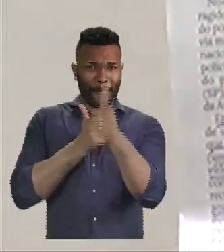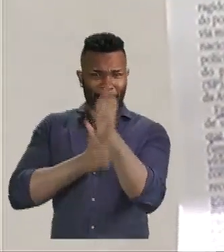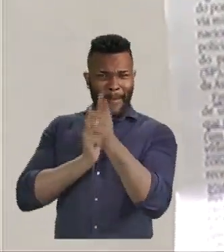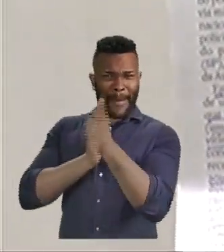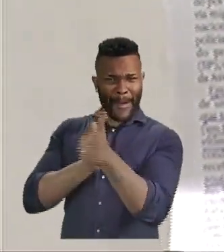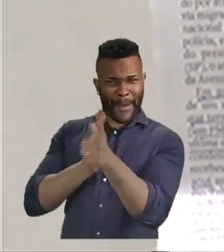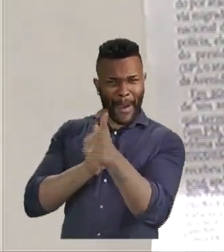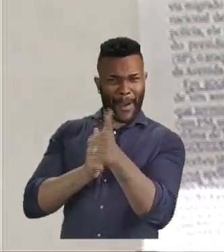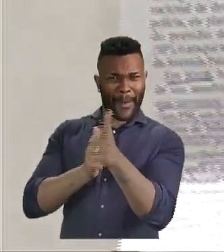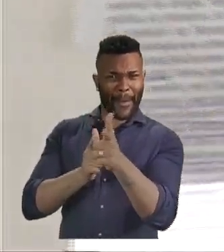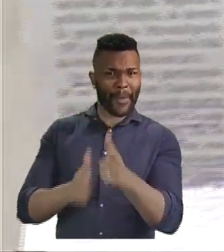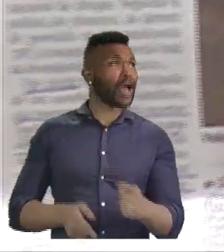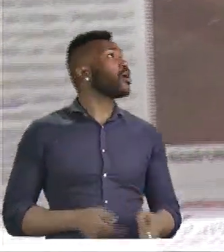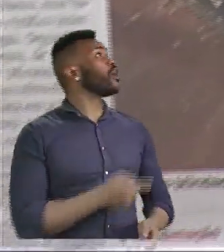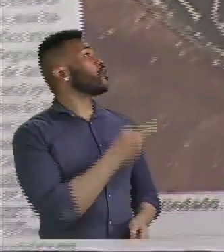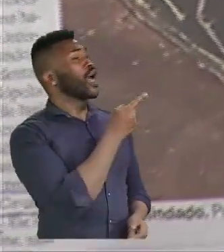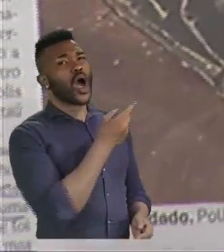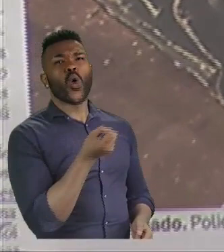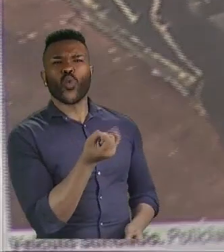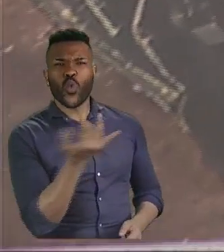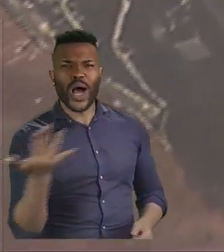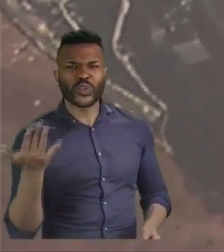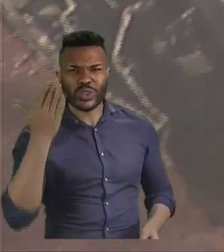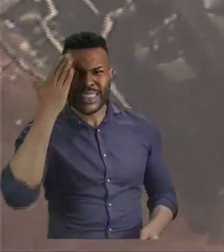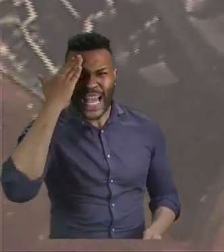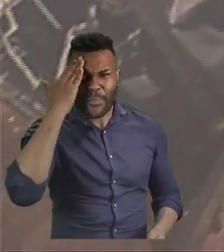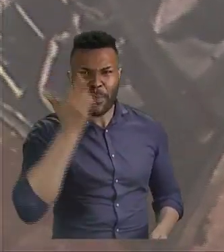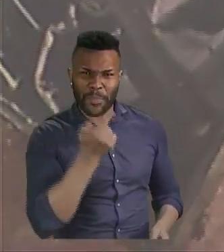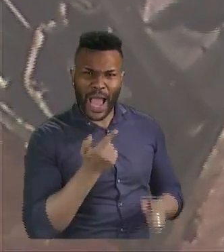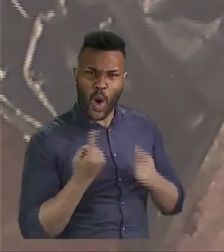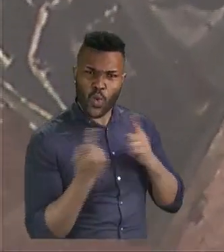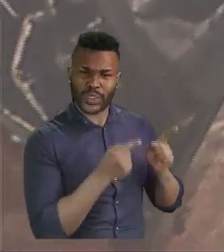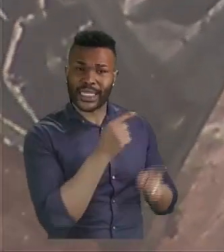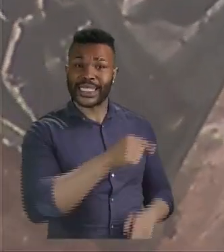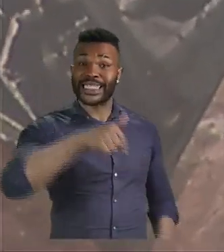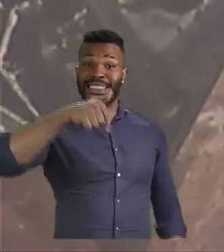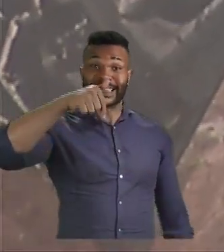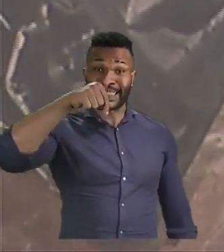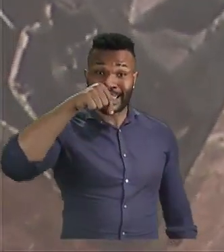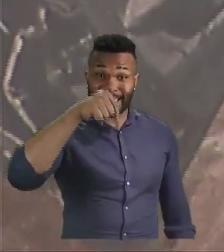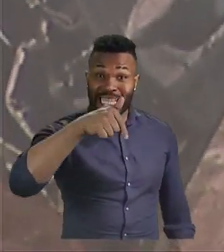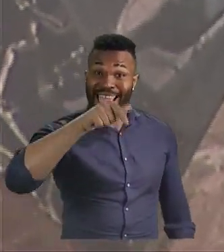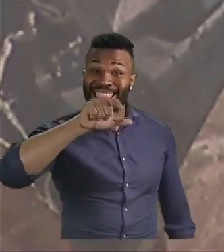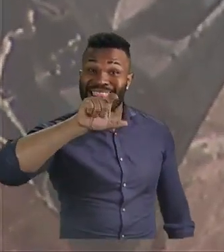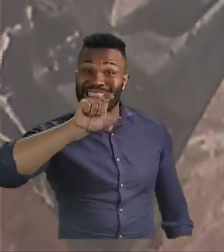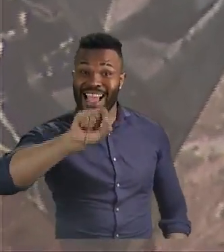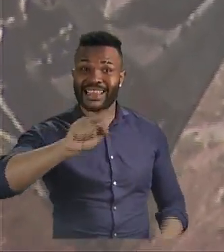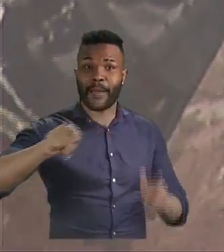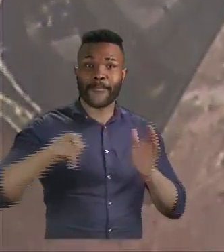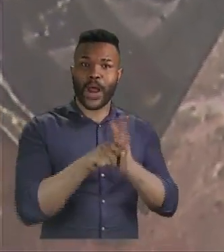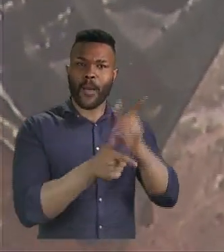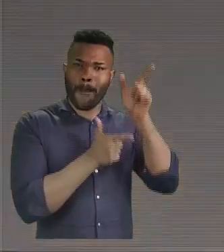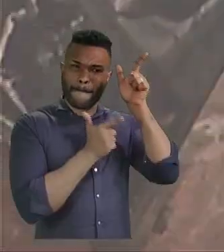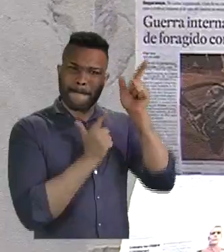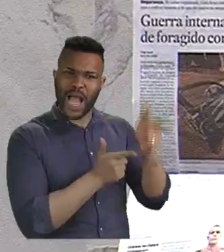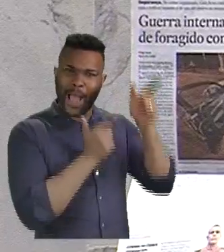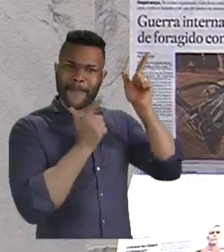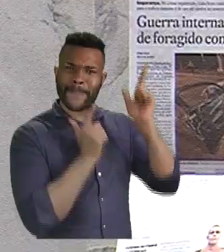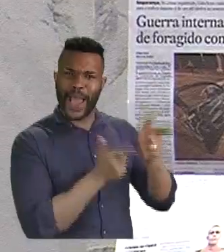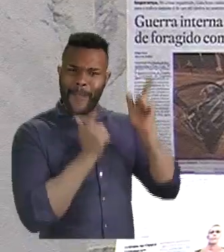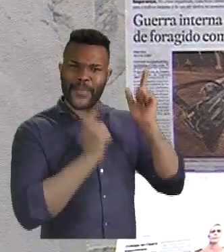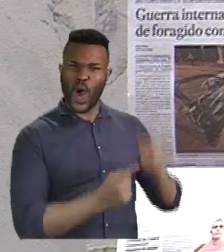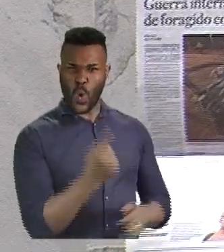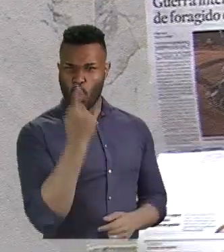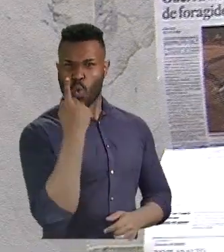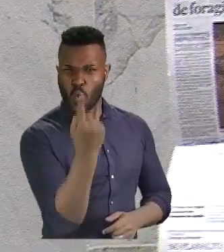fuzil. Os senhores sabem quantos tiros foram disparados contra esse criminoso? 70 tiros de fuzil. 70. Na falta de